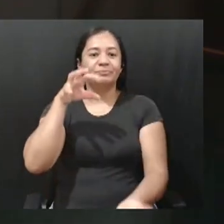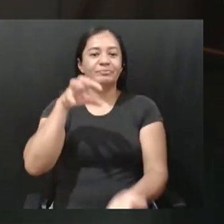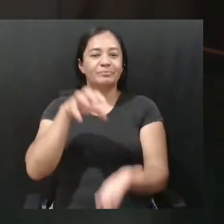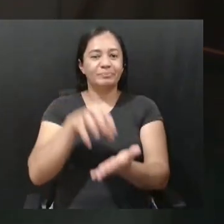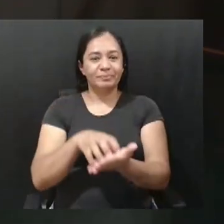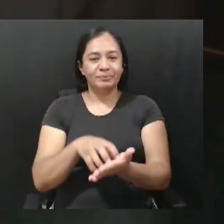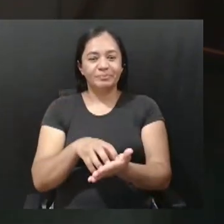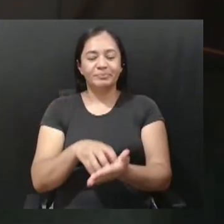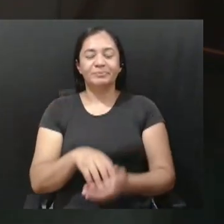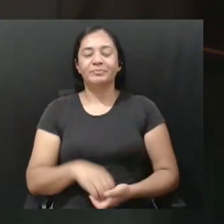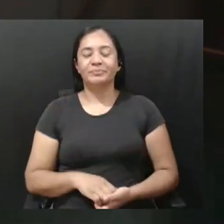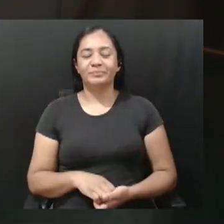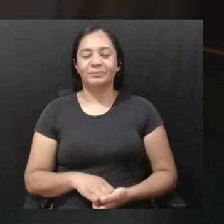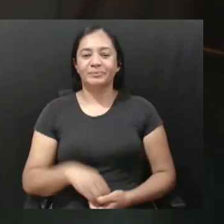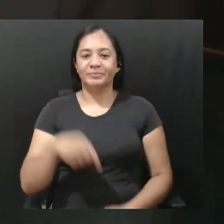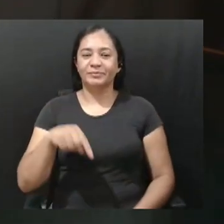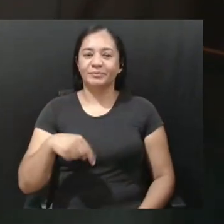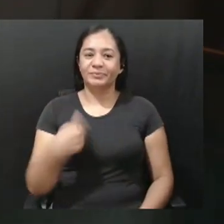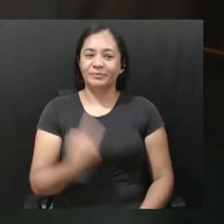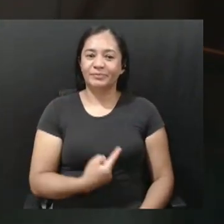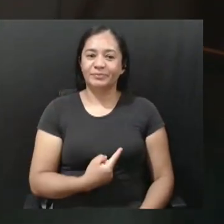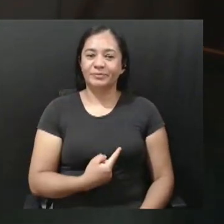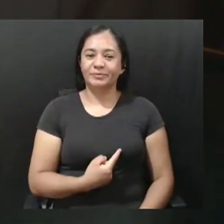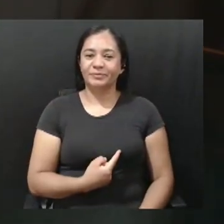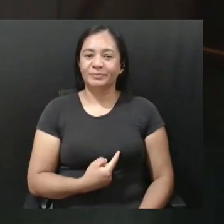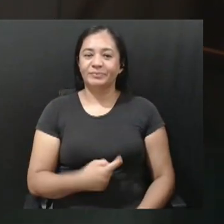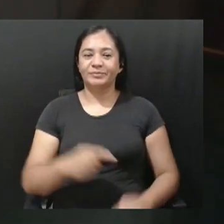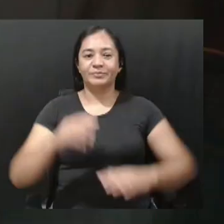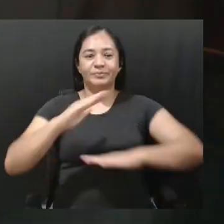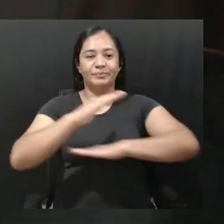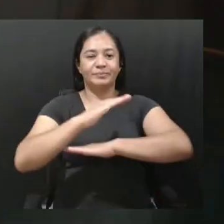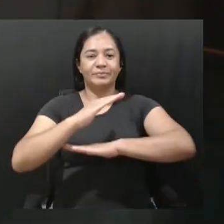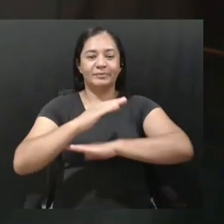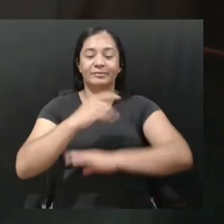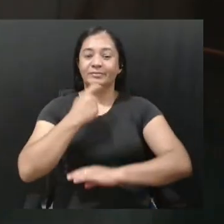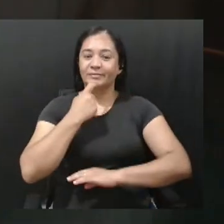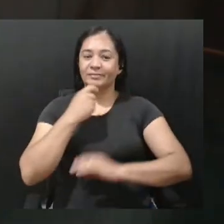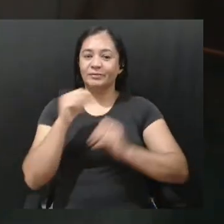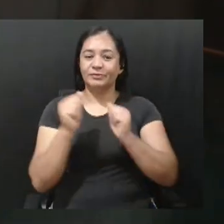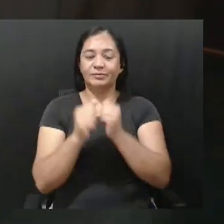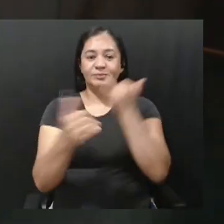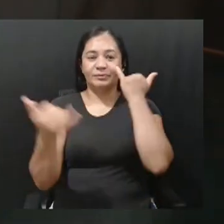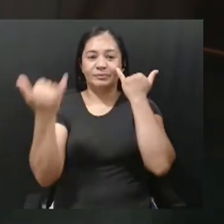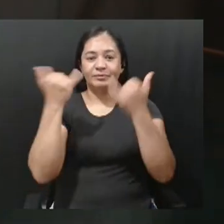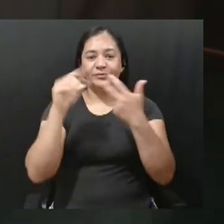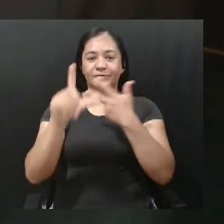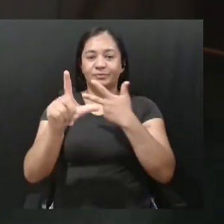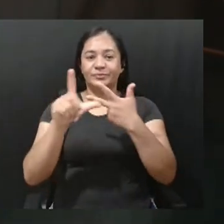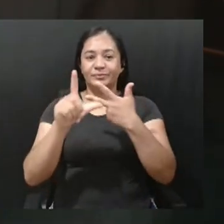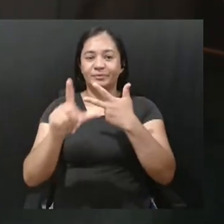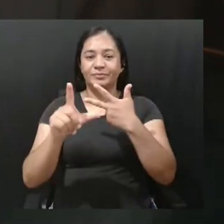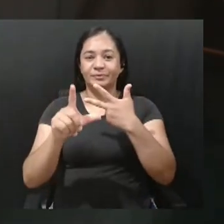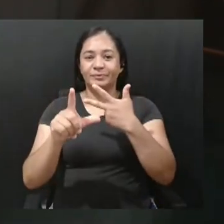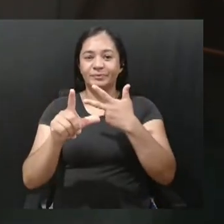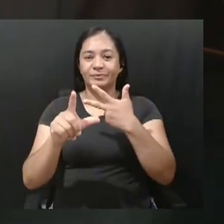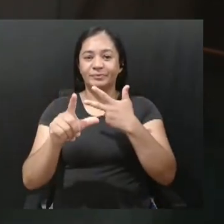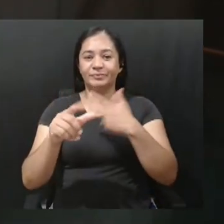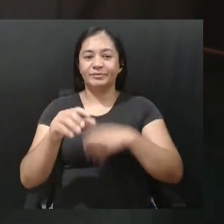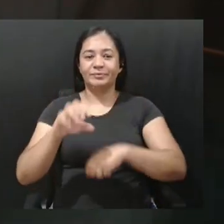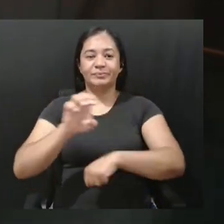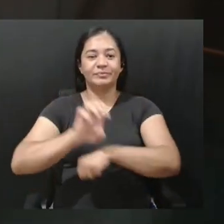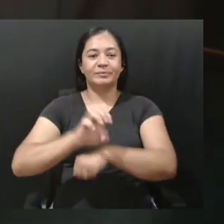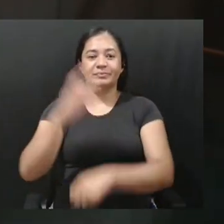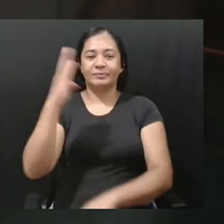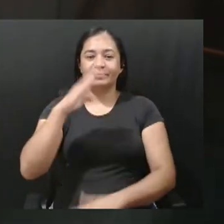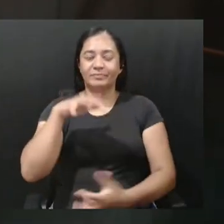informações aqui da nossa TV Câmara Campinas, com informações do Legislativo, também Estado, Brasil e Mundo. E ao